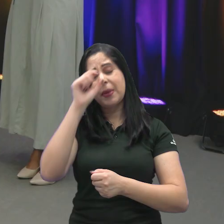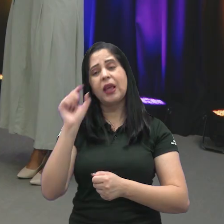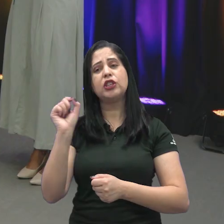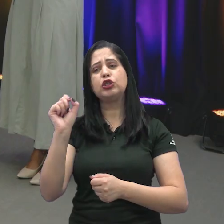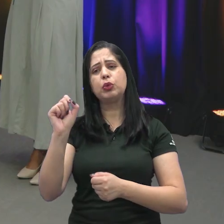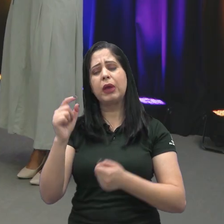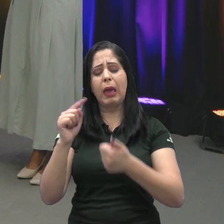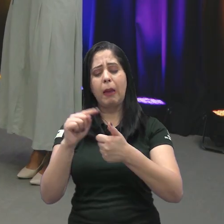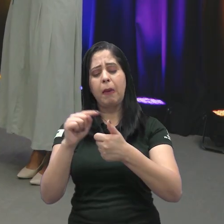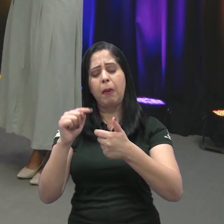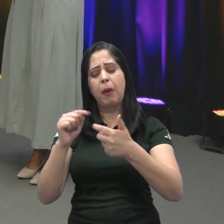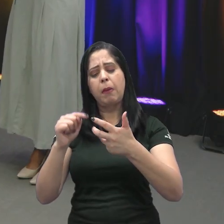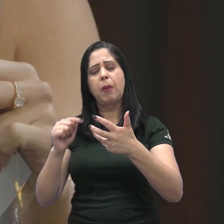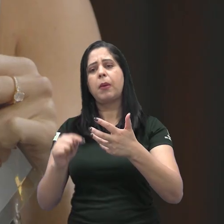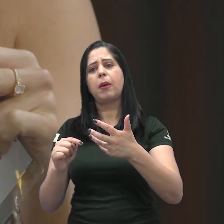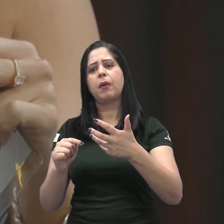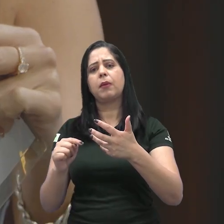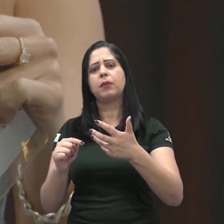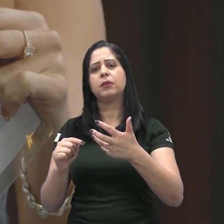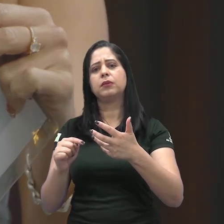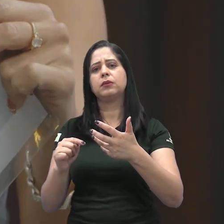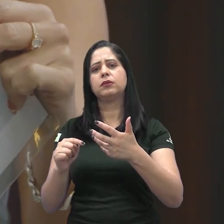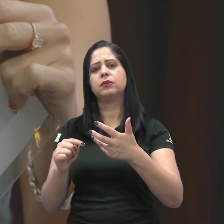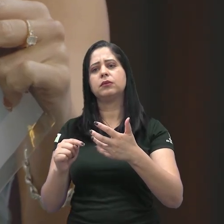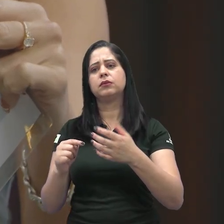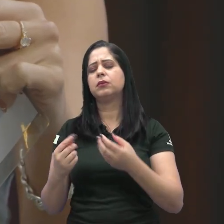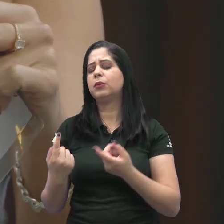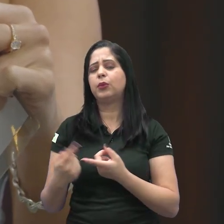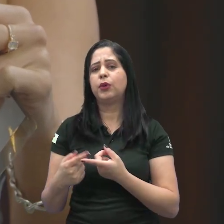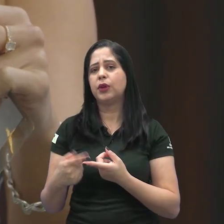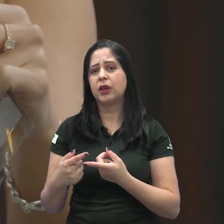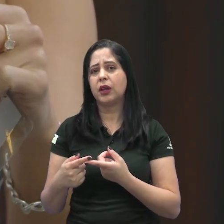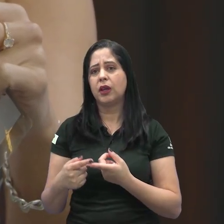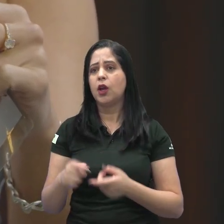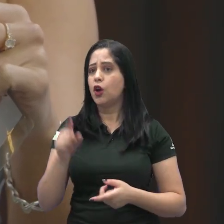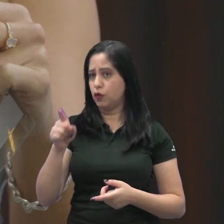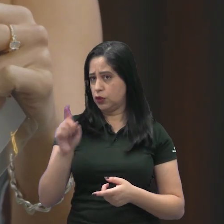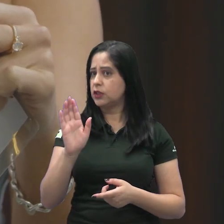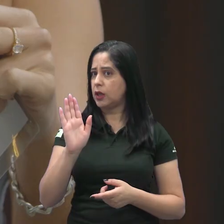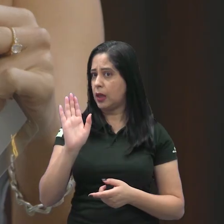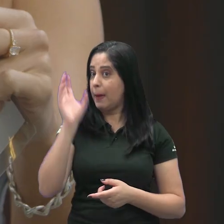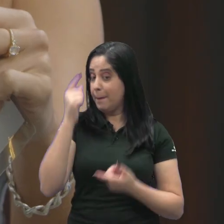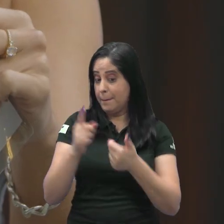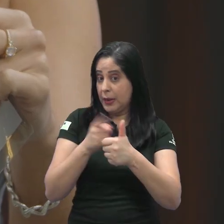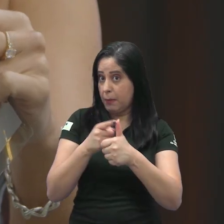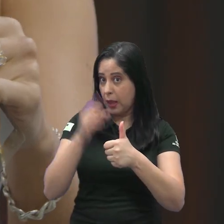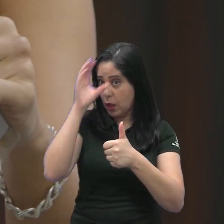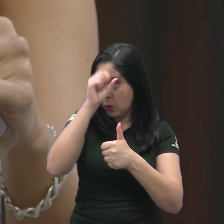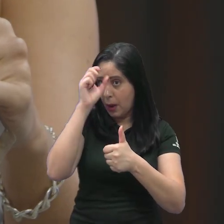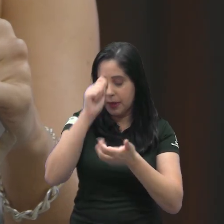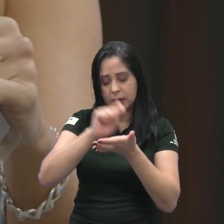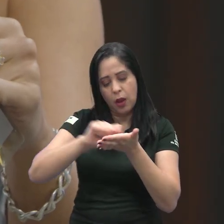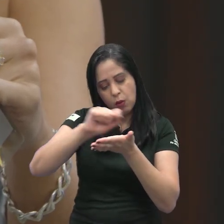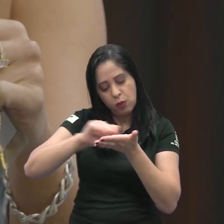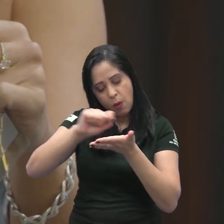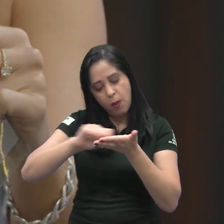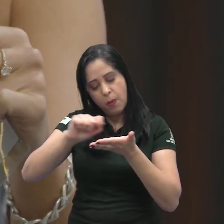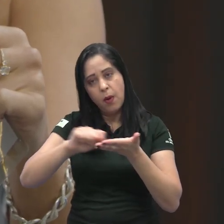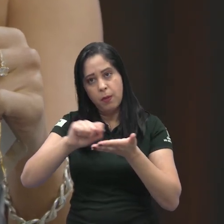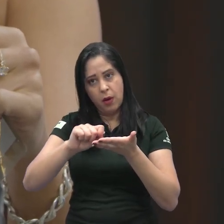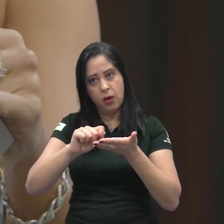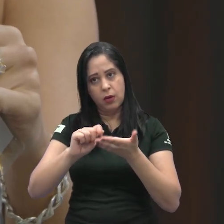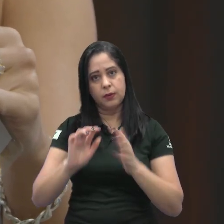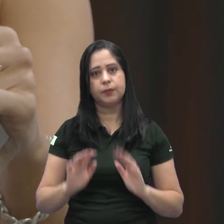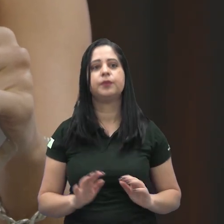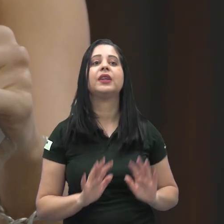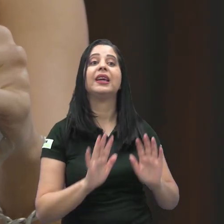as artes manuais, para depois ir pro digital? Porque você passou por esse processo aqui, né? Antes de chegar nesse, finalmente. Aí. Sim,